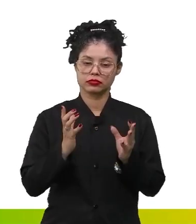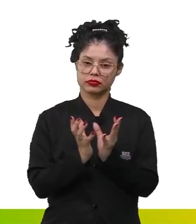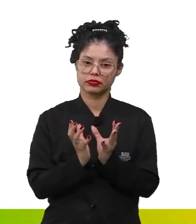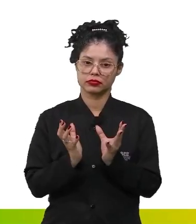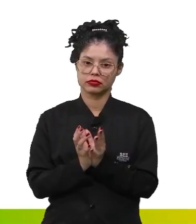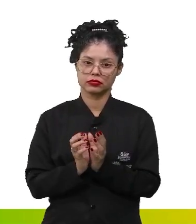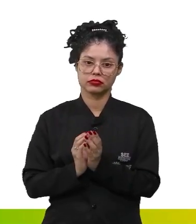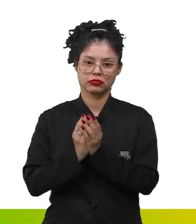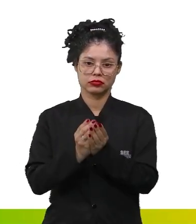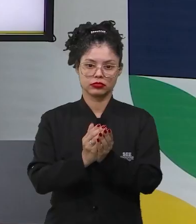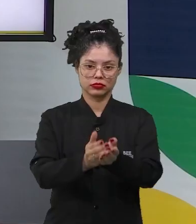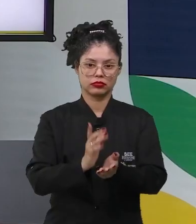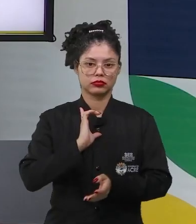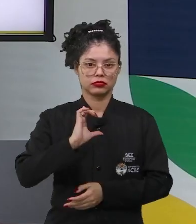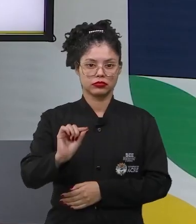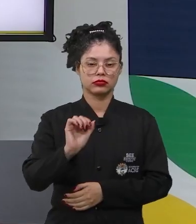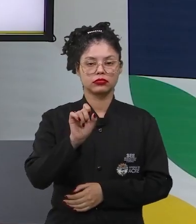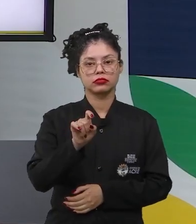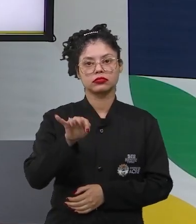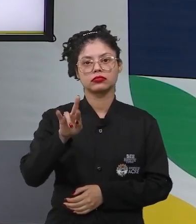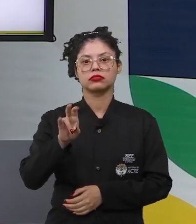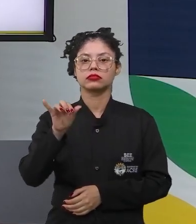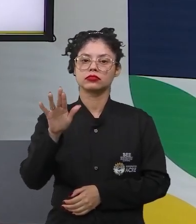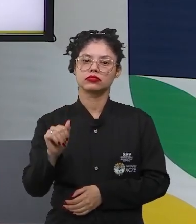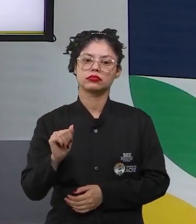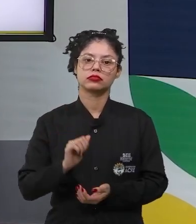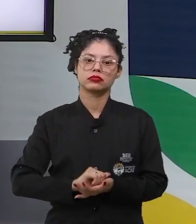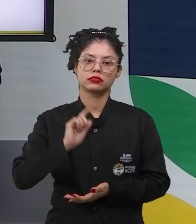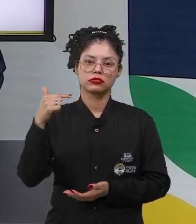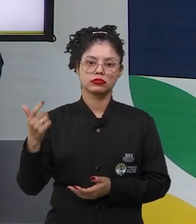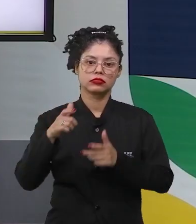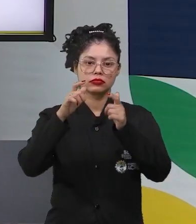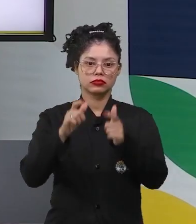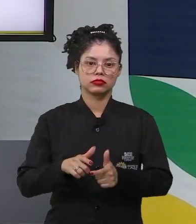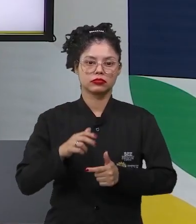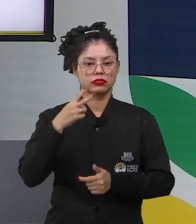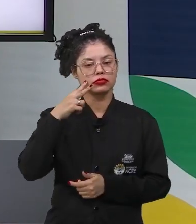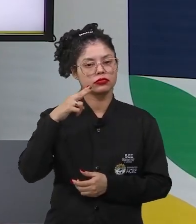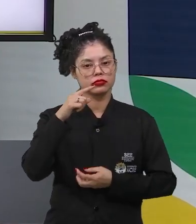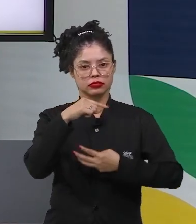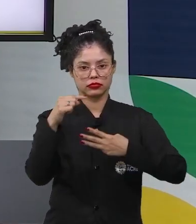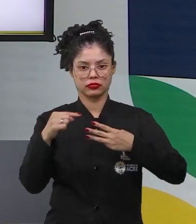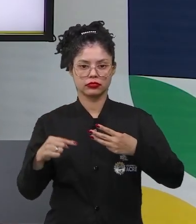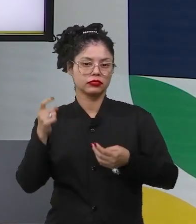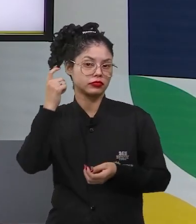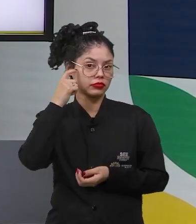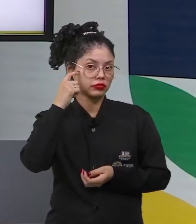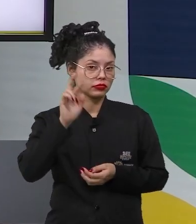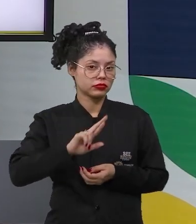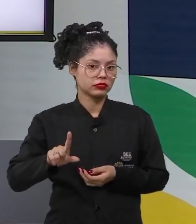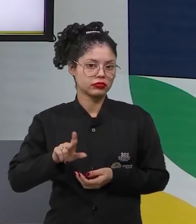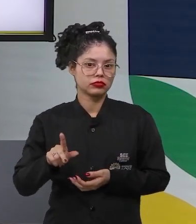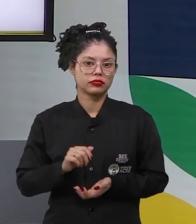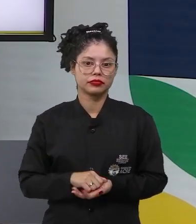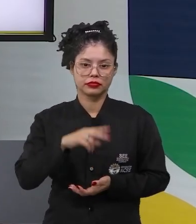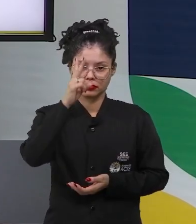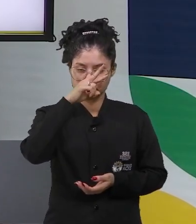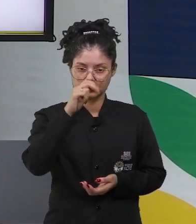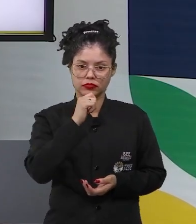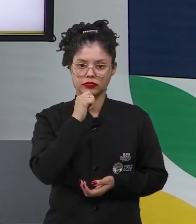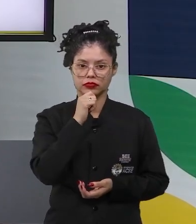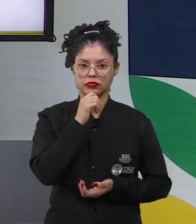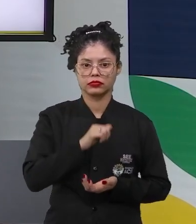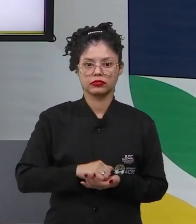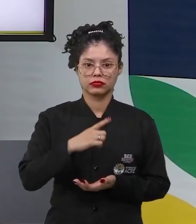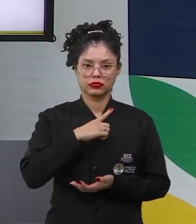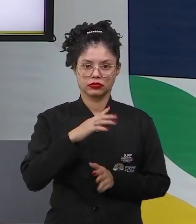de refugiados saindo da Síria, chegando em um outro local, e a gente tem 3 pensamentos distintos. Lembrando que ainda tinha